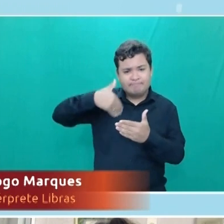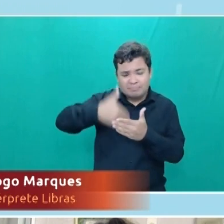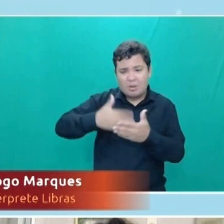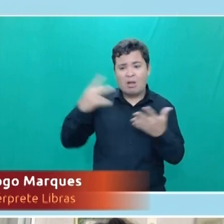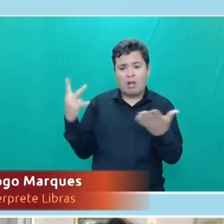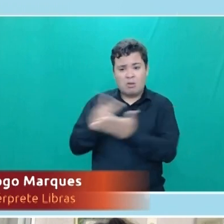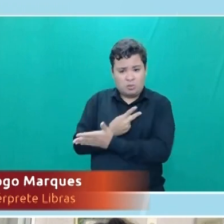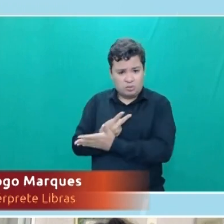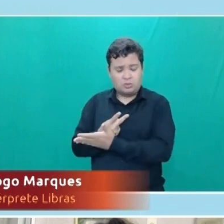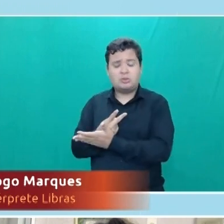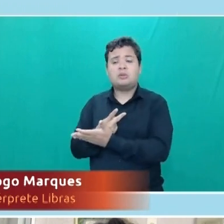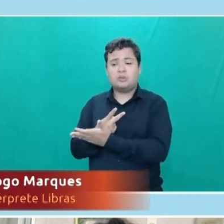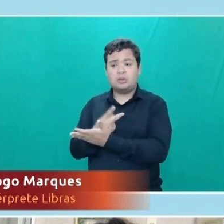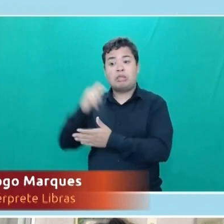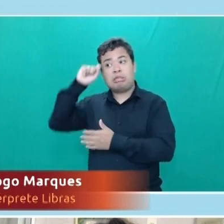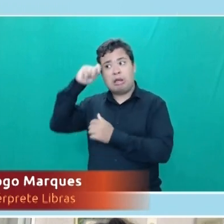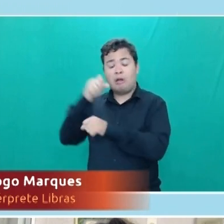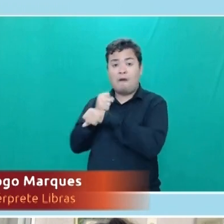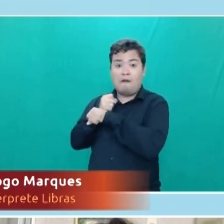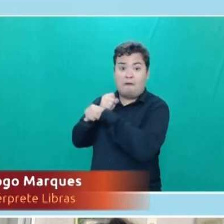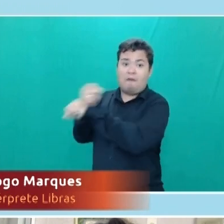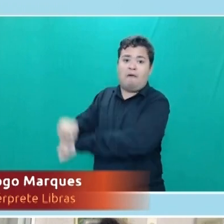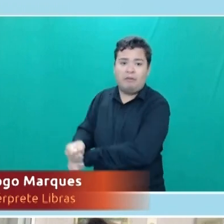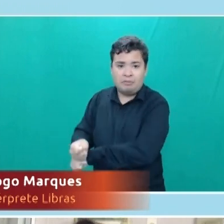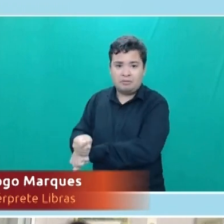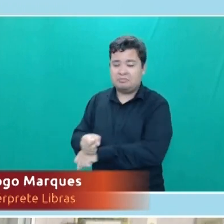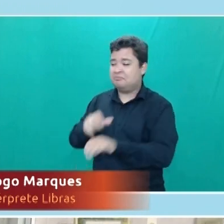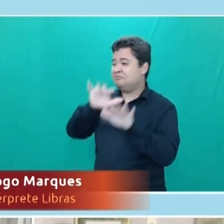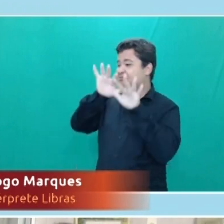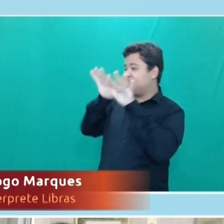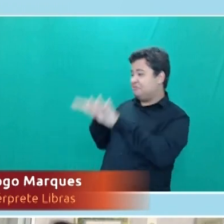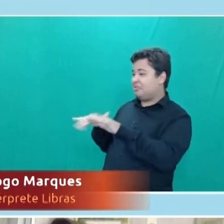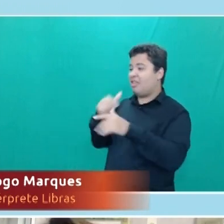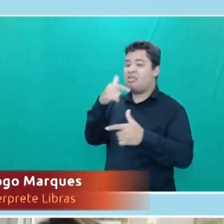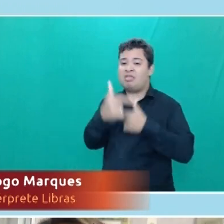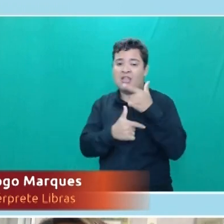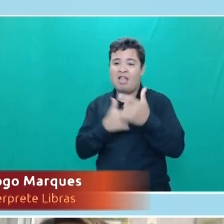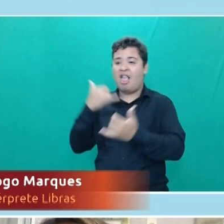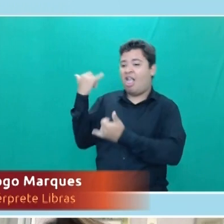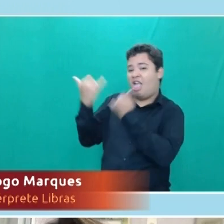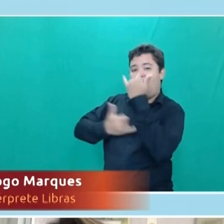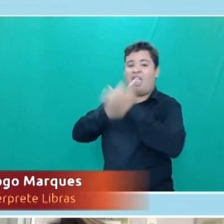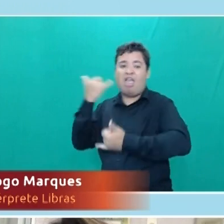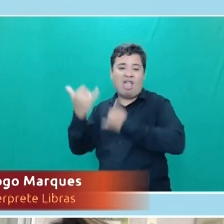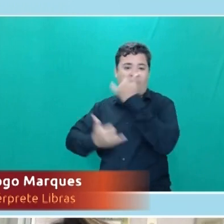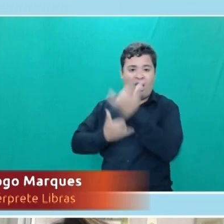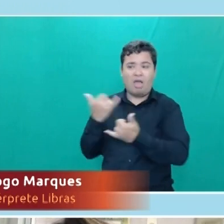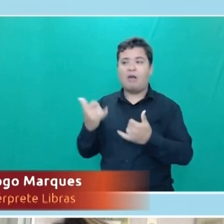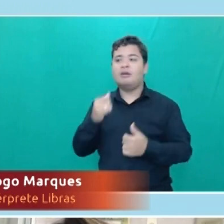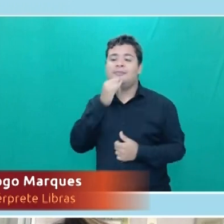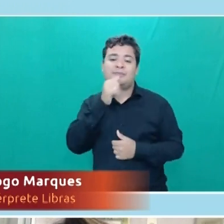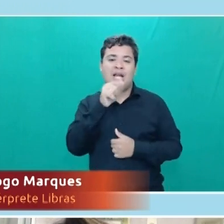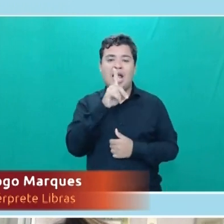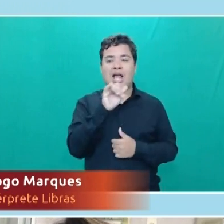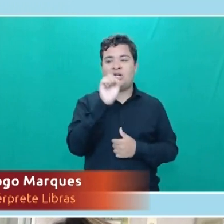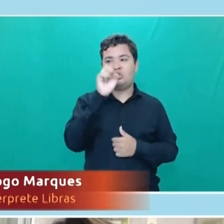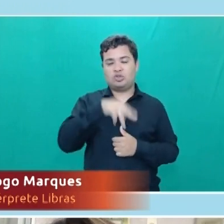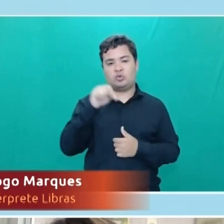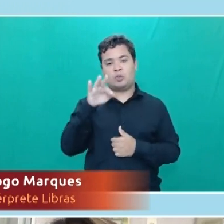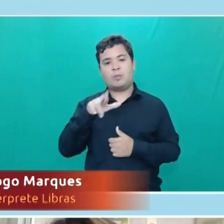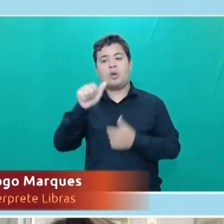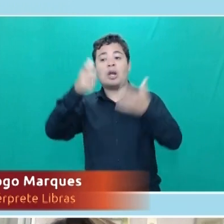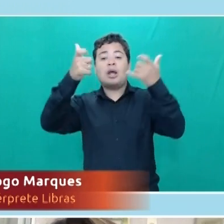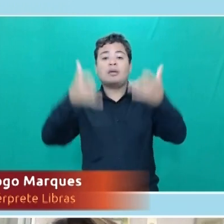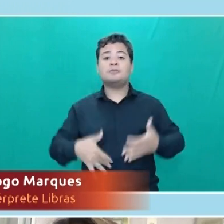gente viveu no nosso país, como forma de brincadeira em ambientes de trabalho. O Adilson Moreira traz, por exemplo, existia dentro de um